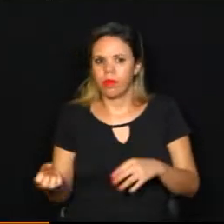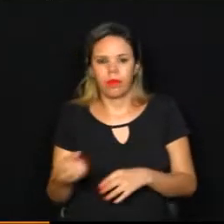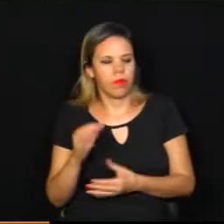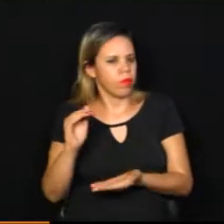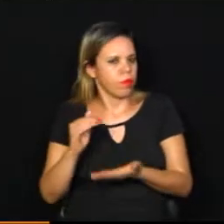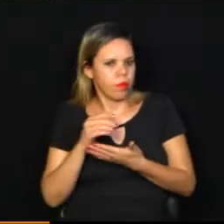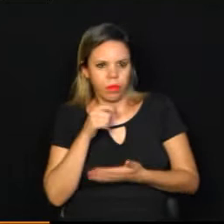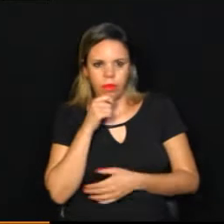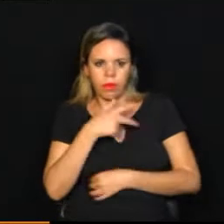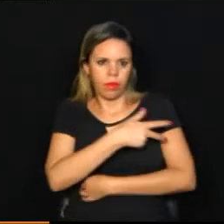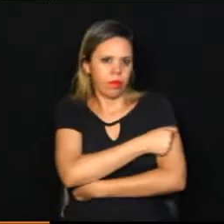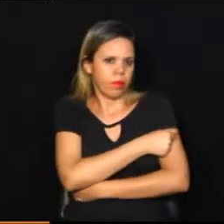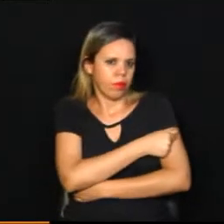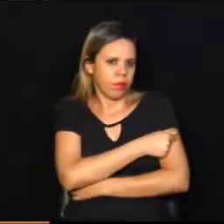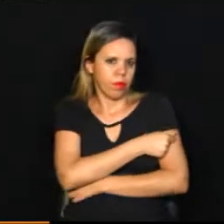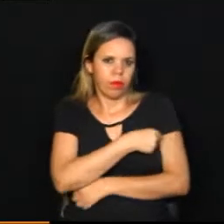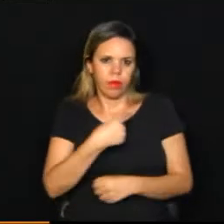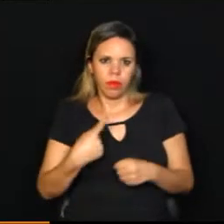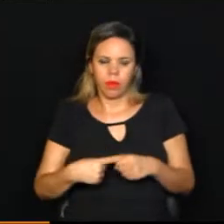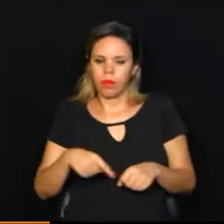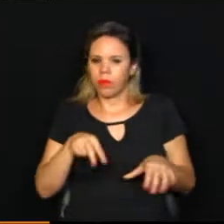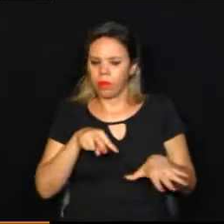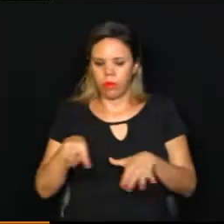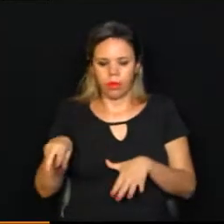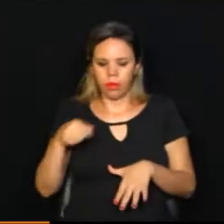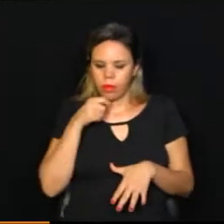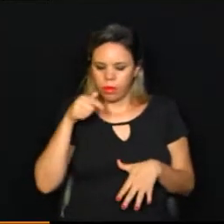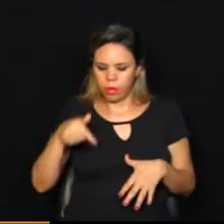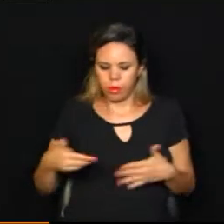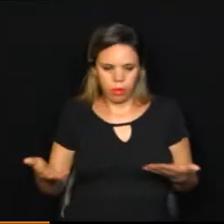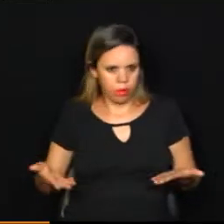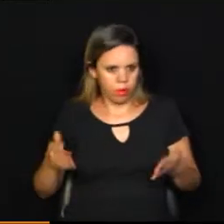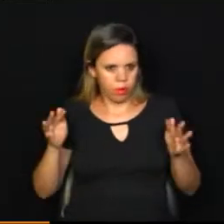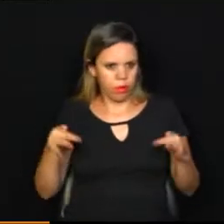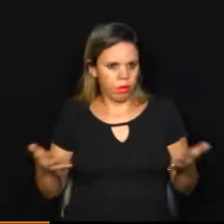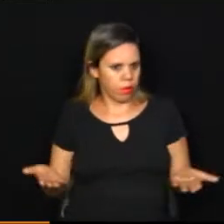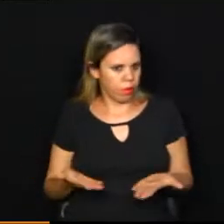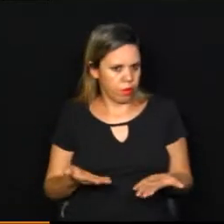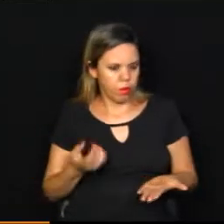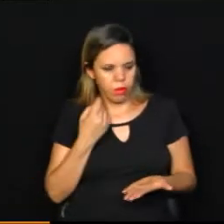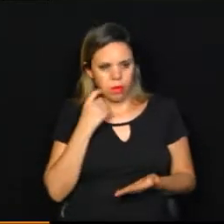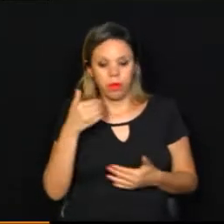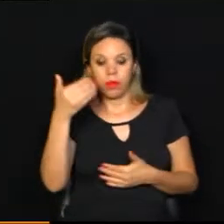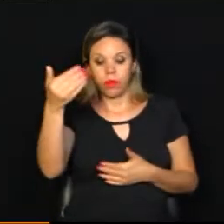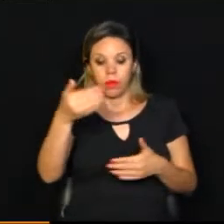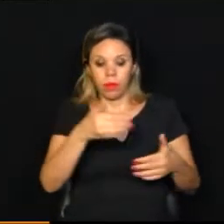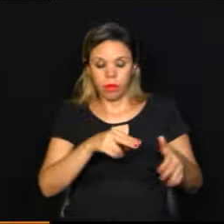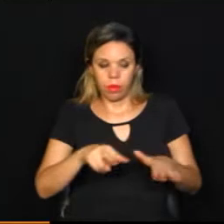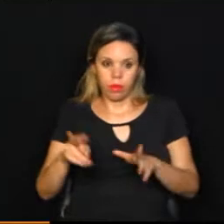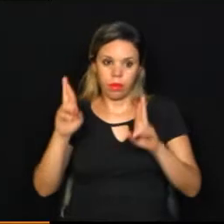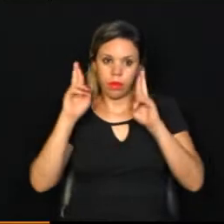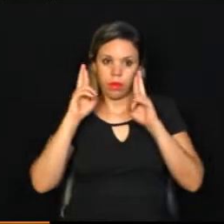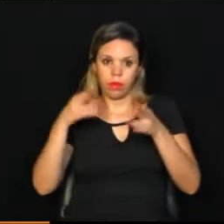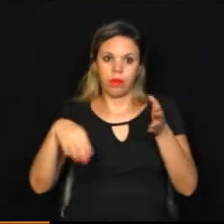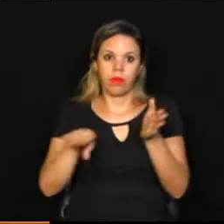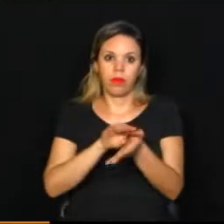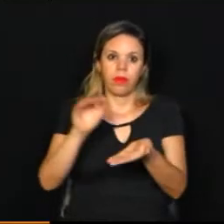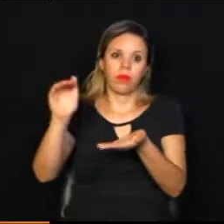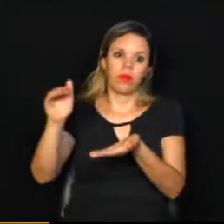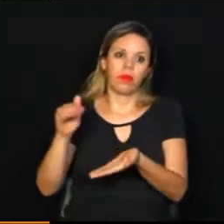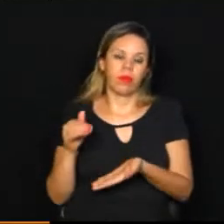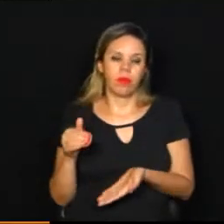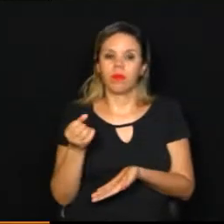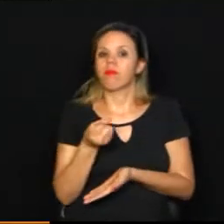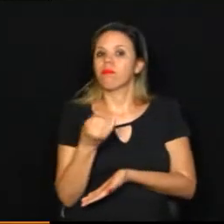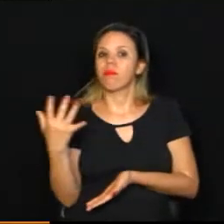dos imunizantes para o município nesta semana, que já está se encerrando. A gente espera que na próxima semana cheguem então estas doses.